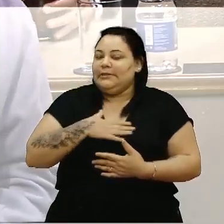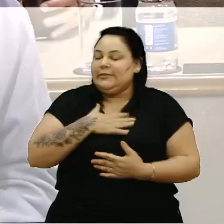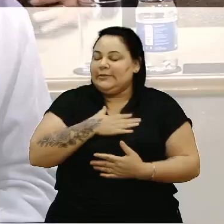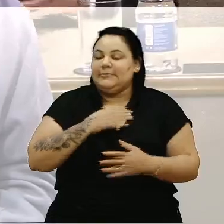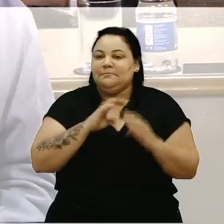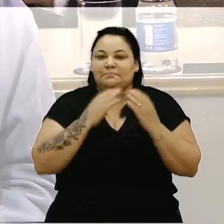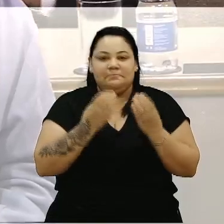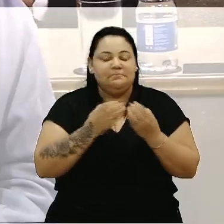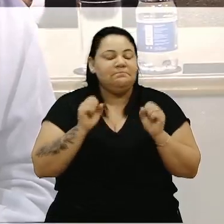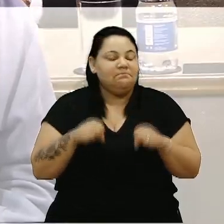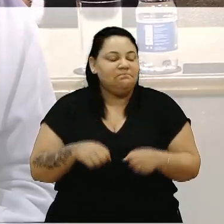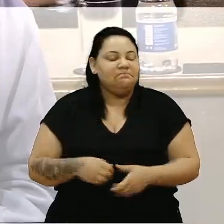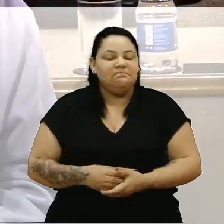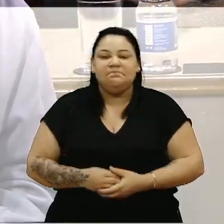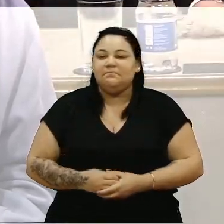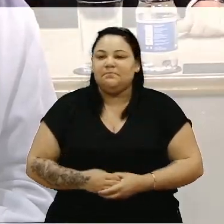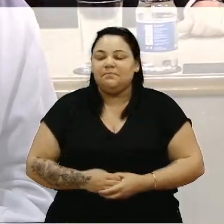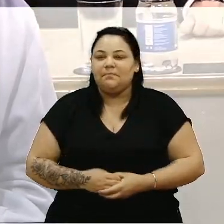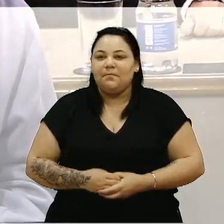comunidade.